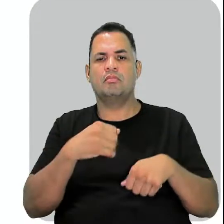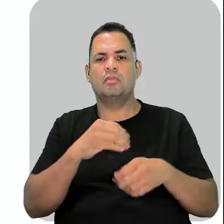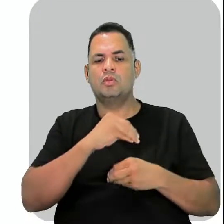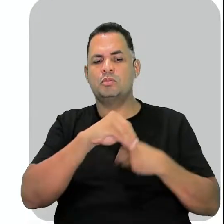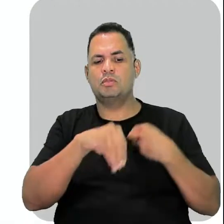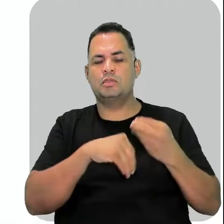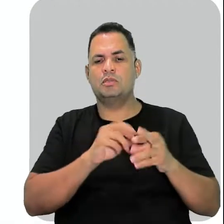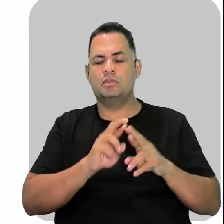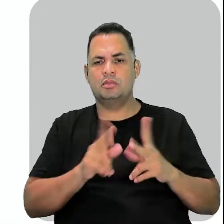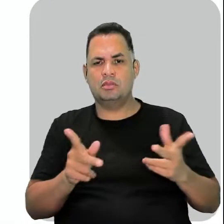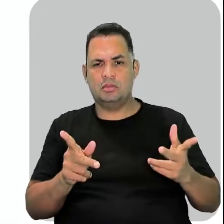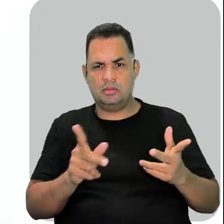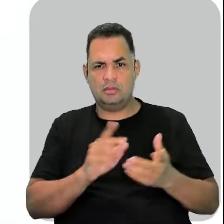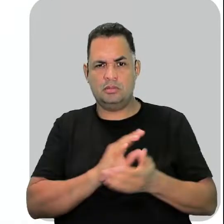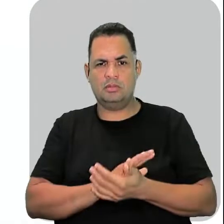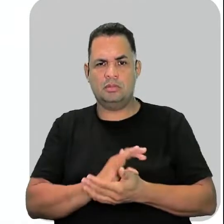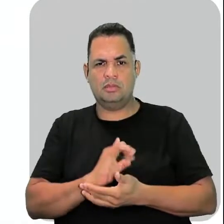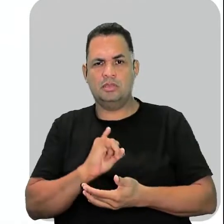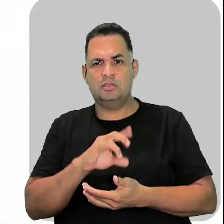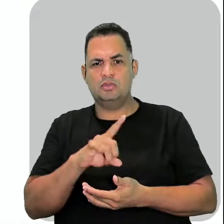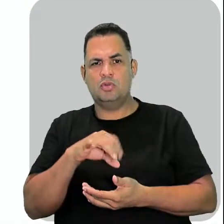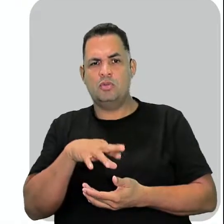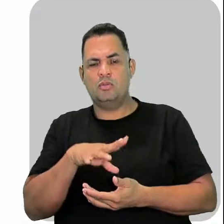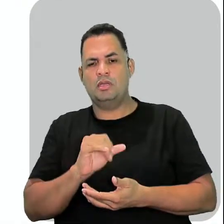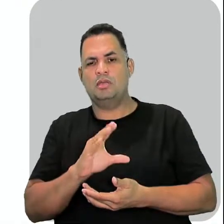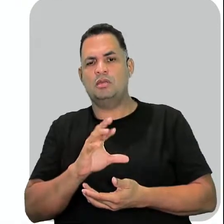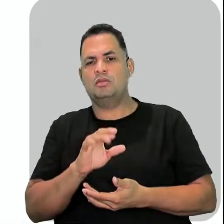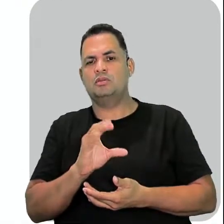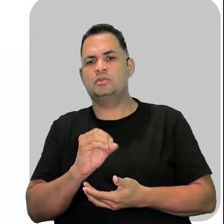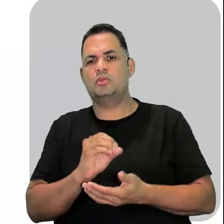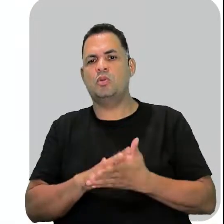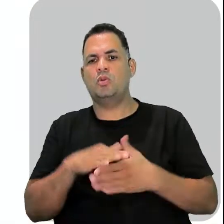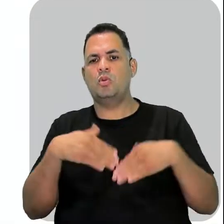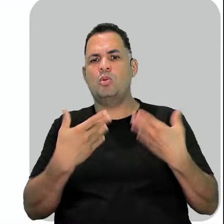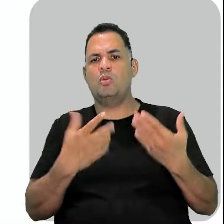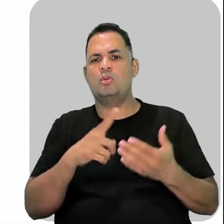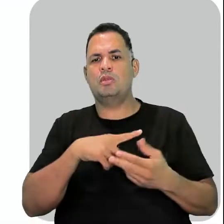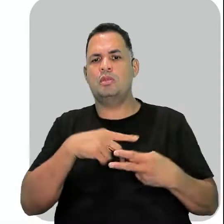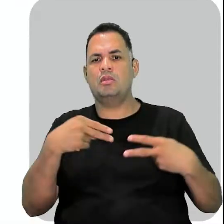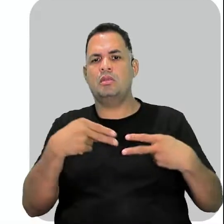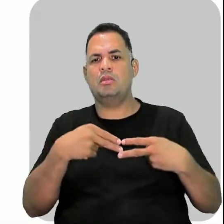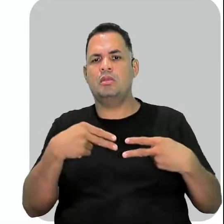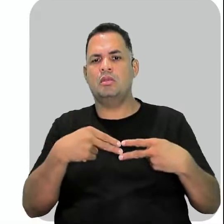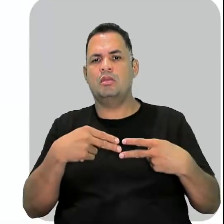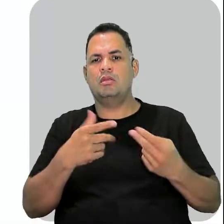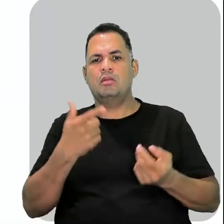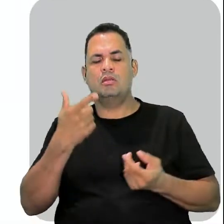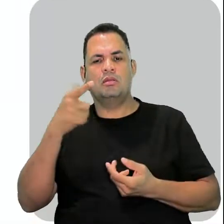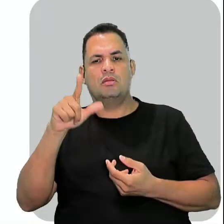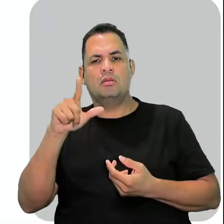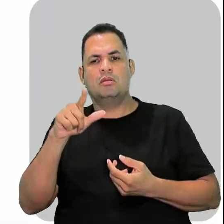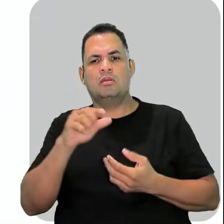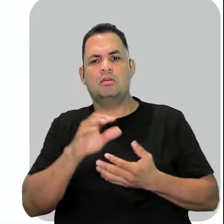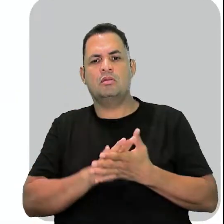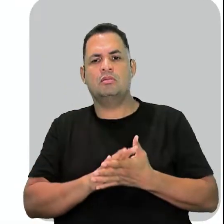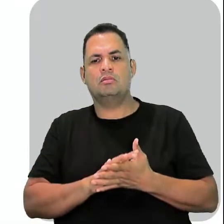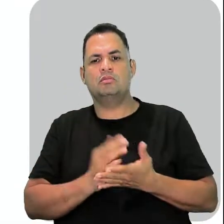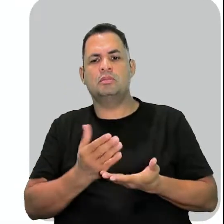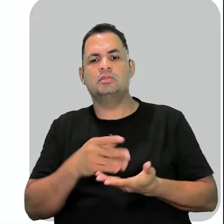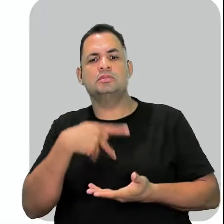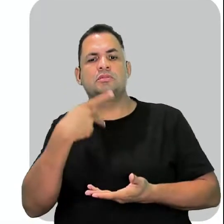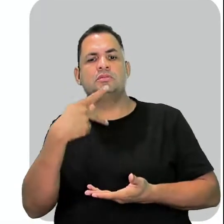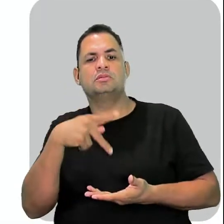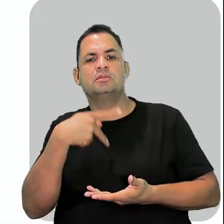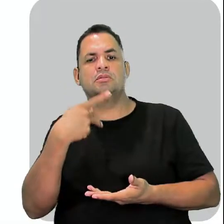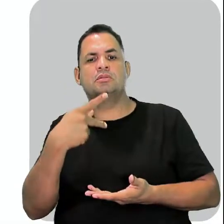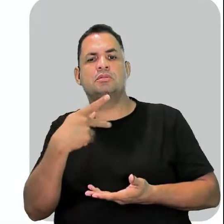compostos diferentes. Eles são isômeros. Por quê? Porque quando a gente tem a ligação dupla, o carbono ele não consegue girar para você dizer que